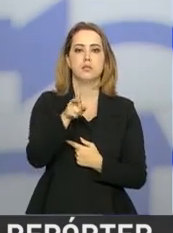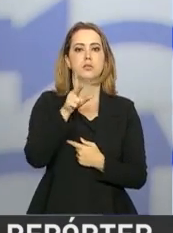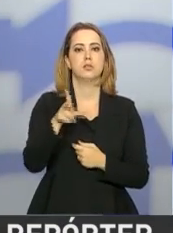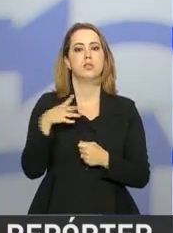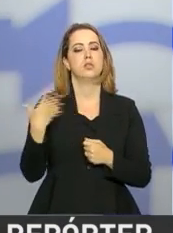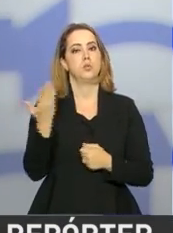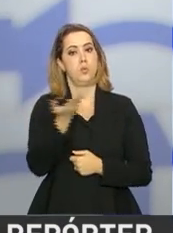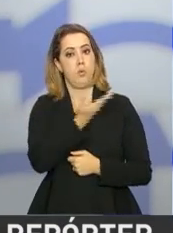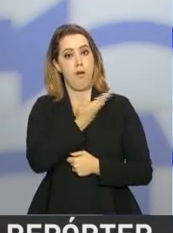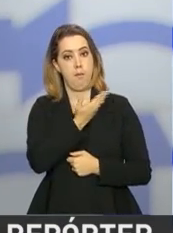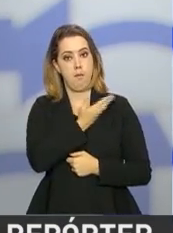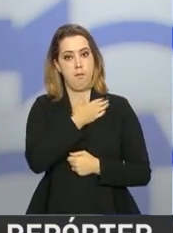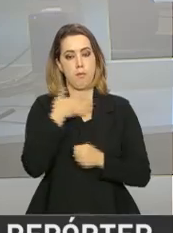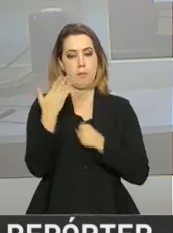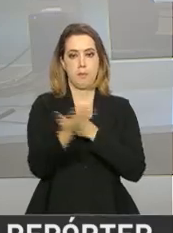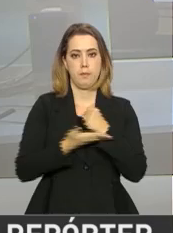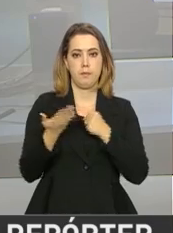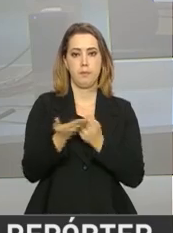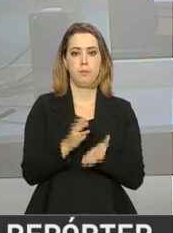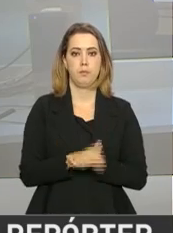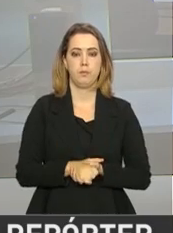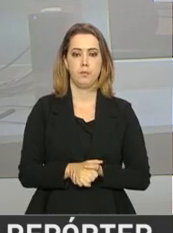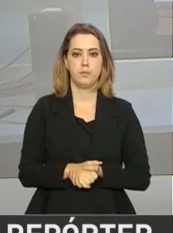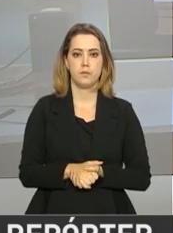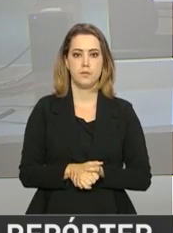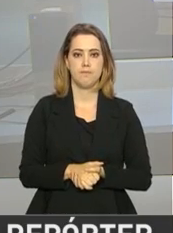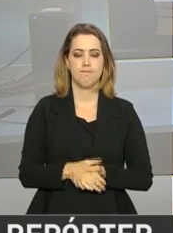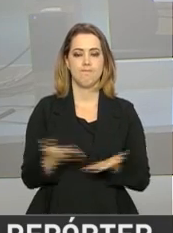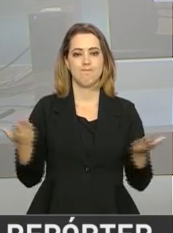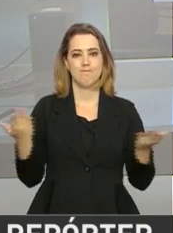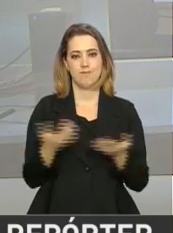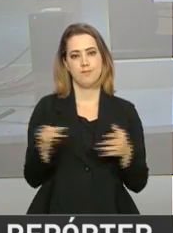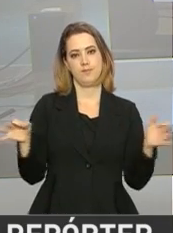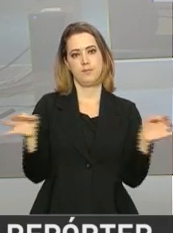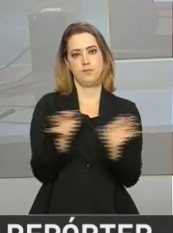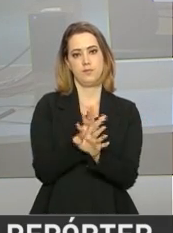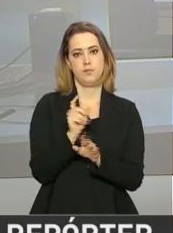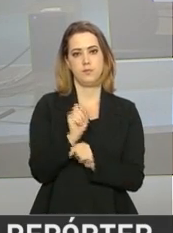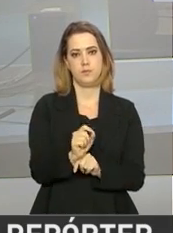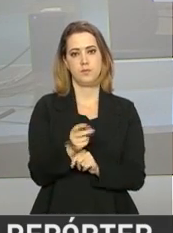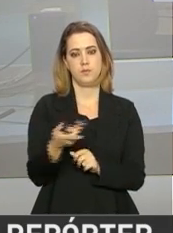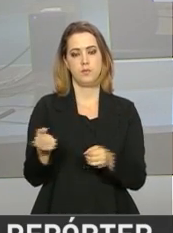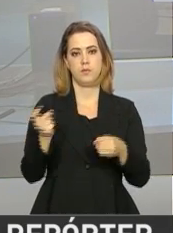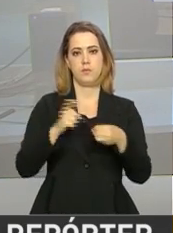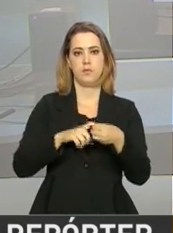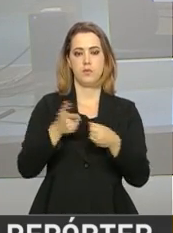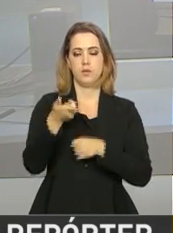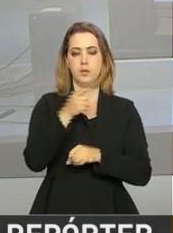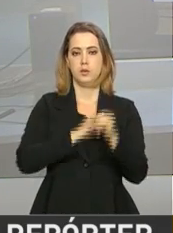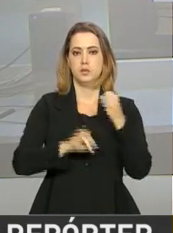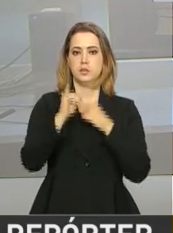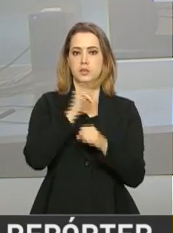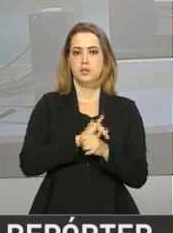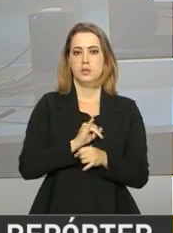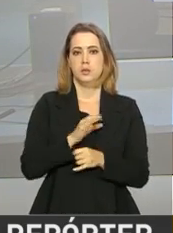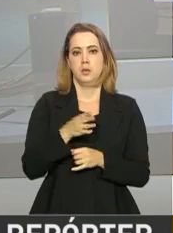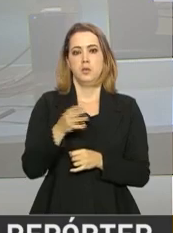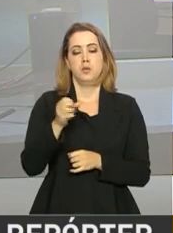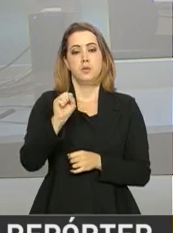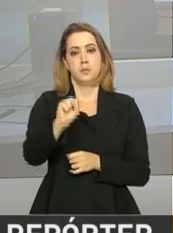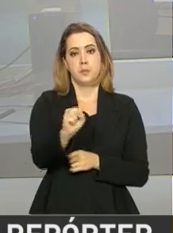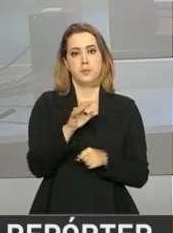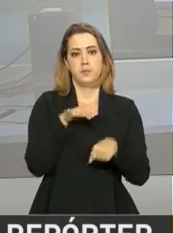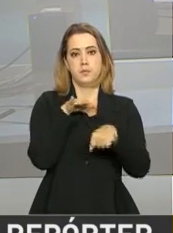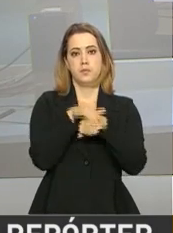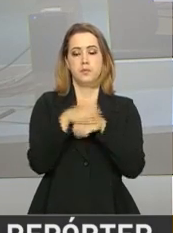base aliada em todas as votações. E esta edição do Repórter NBR termina aqui. Voltamos a qualquer momento com outras informações ou às